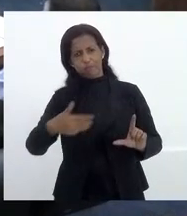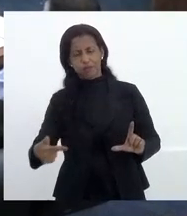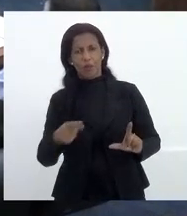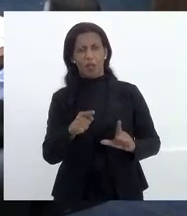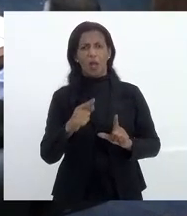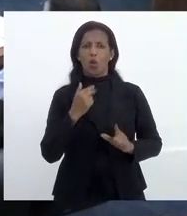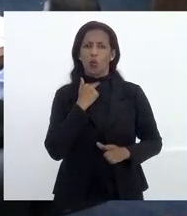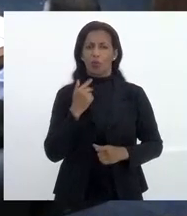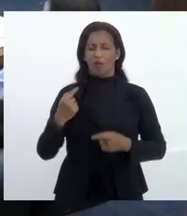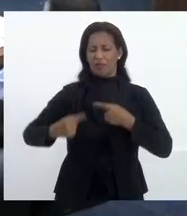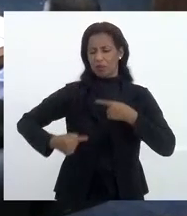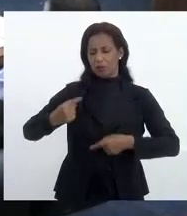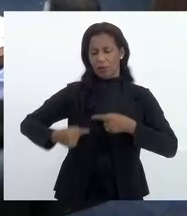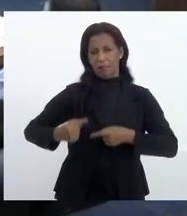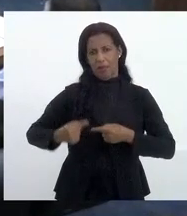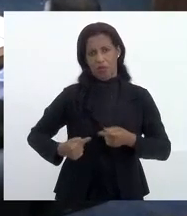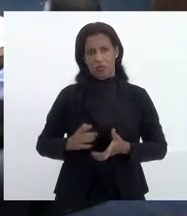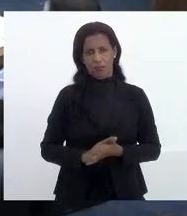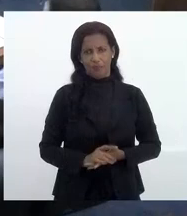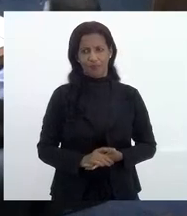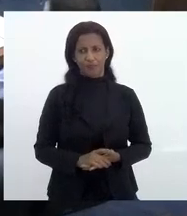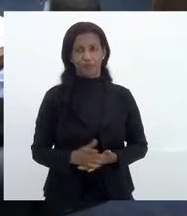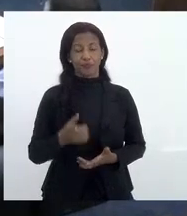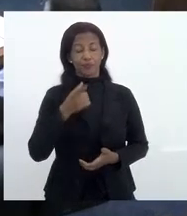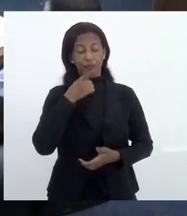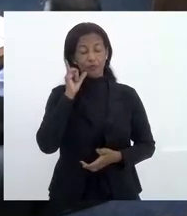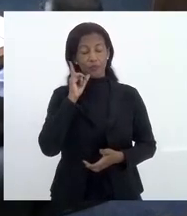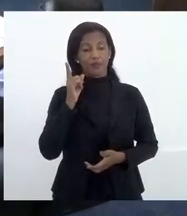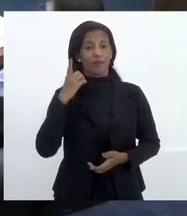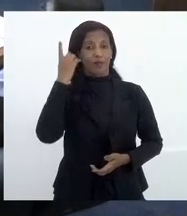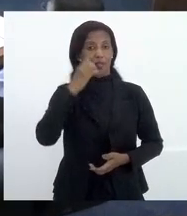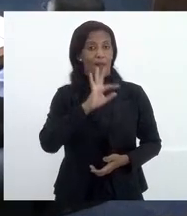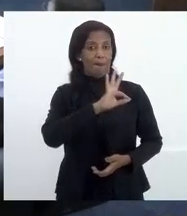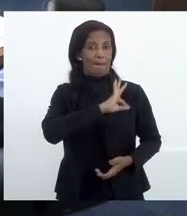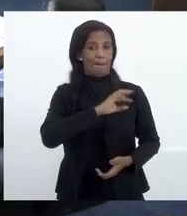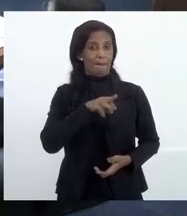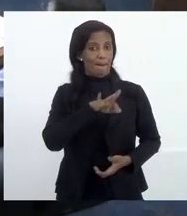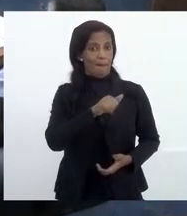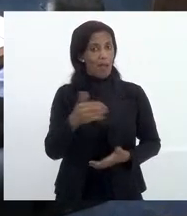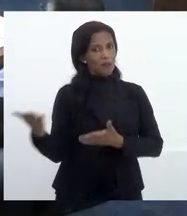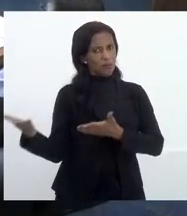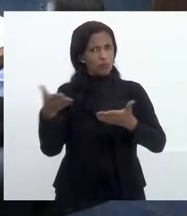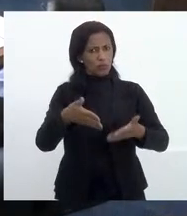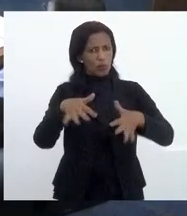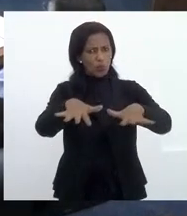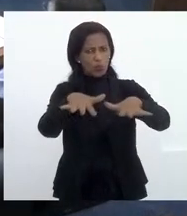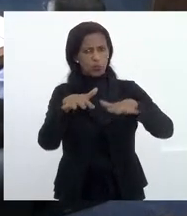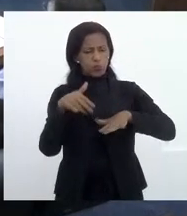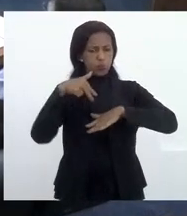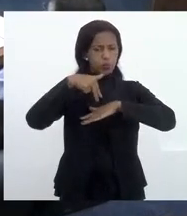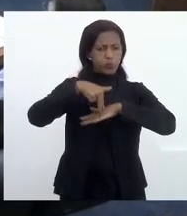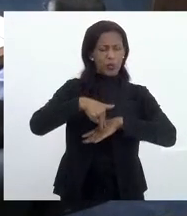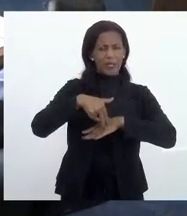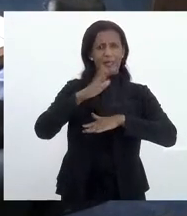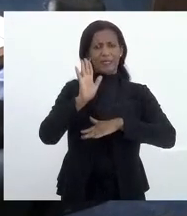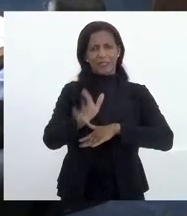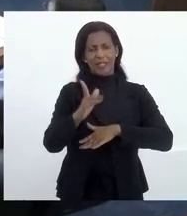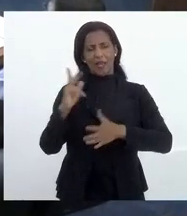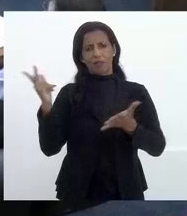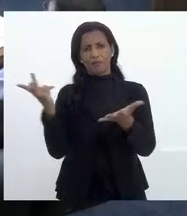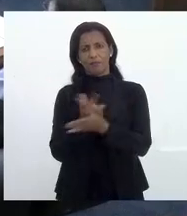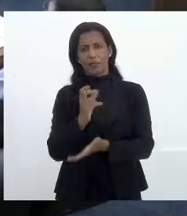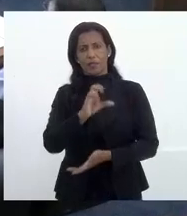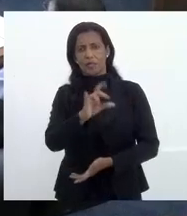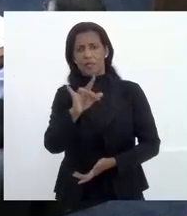que não dá para fazer um debate sobre previdência sem discutir isso ontem a deputada Martha Rocha inclusive trouxe aqui para o plenário uma posição que a gente tinha tirado na